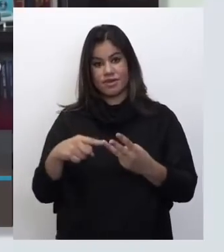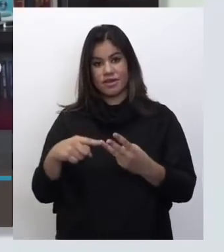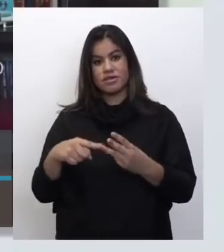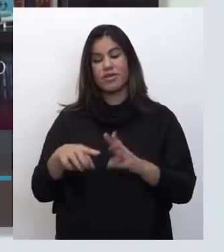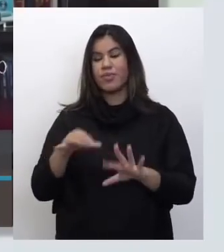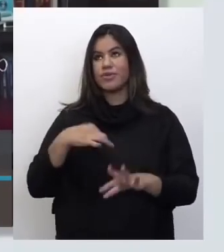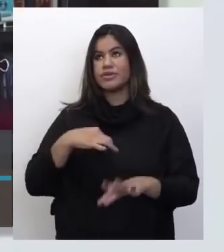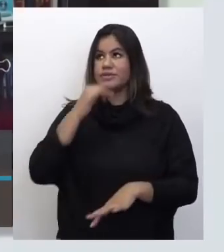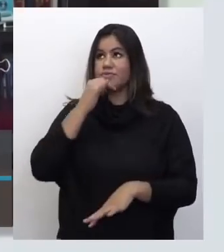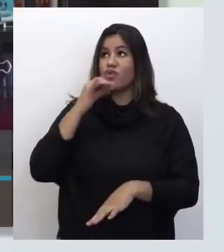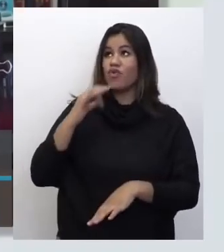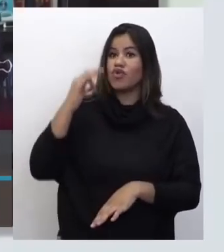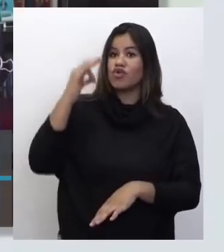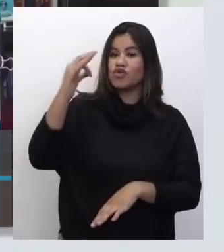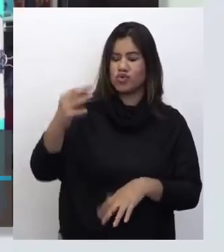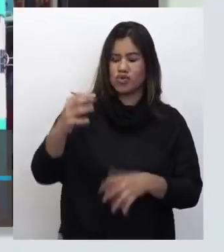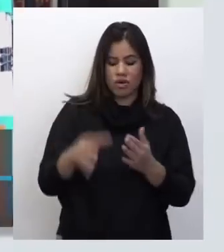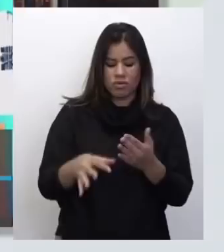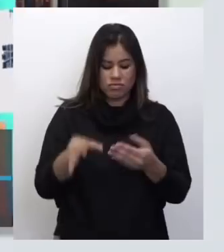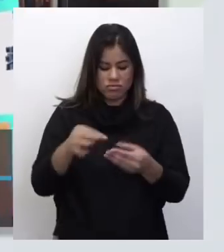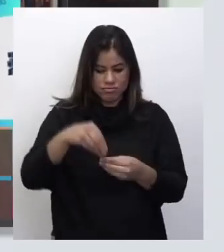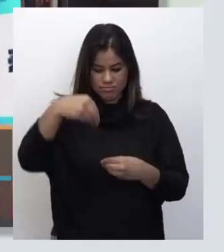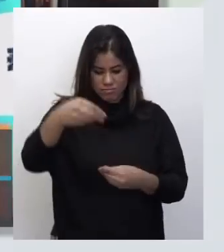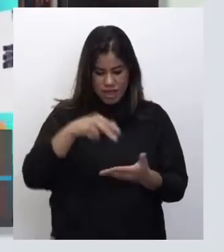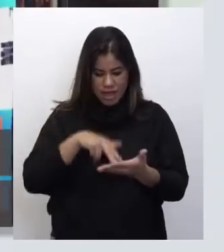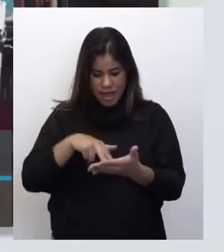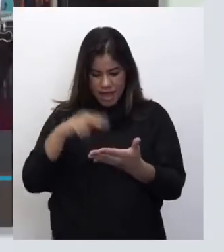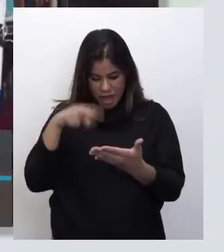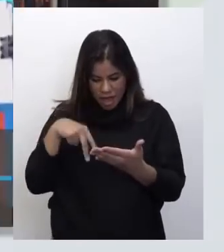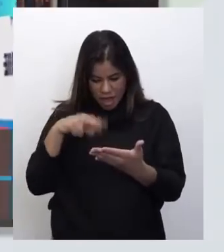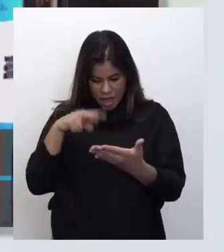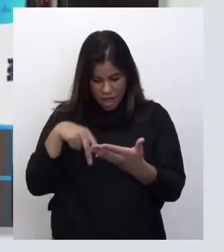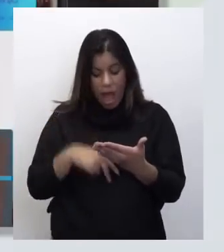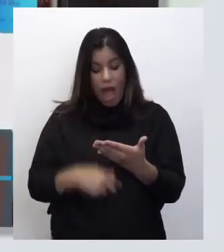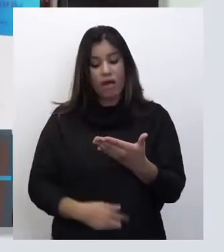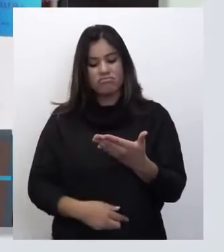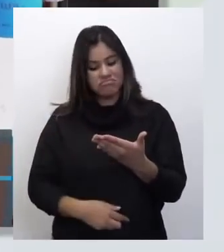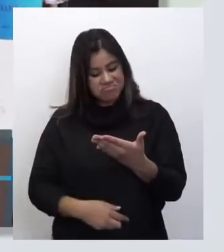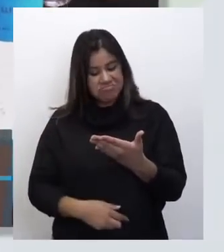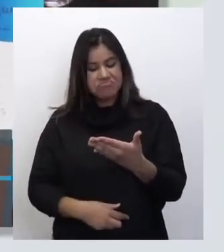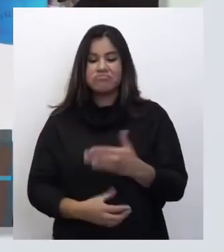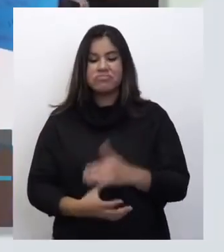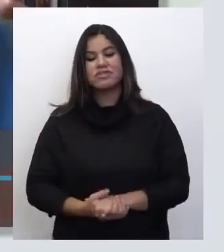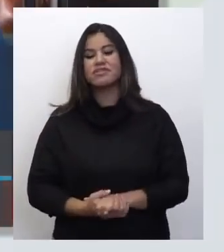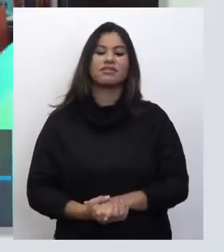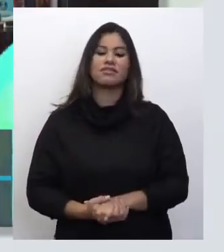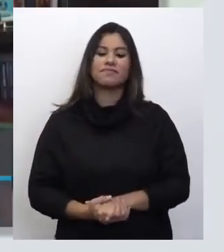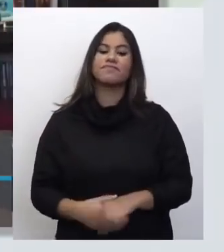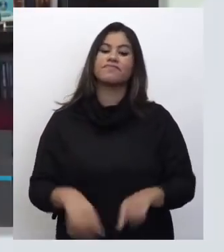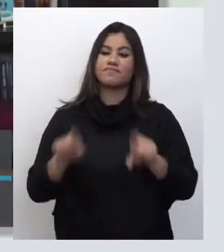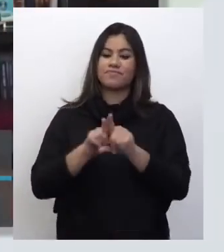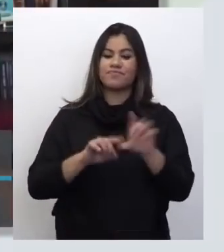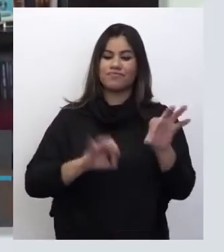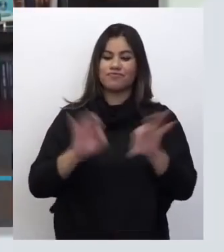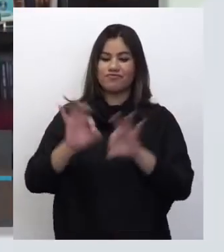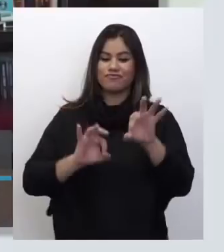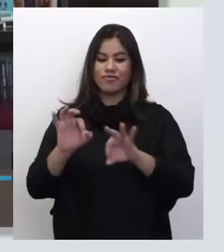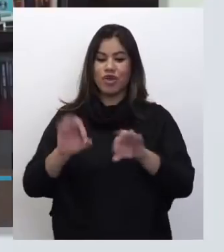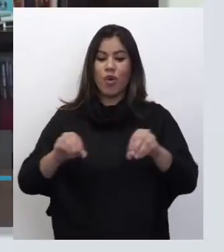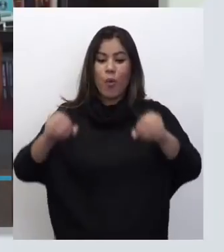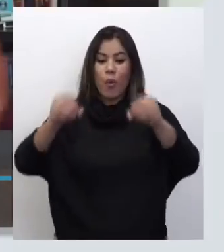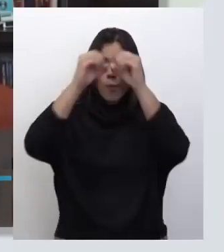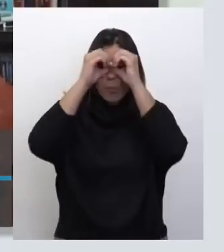meu eu do futuro. E também arrumei esse binóculo que o binóculo